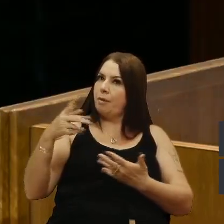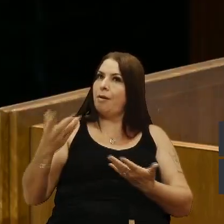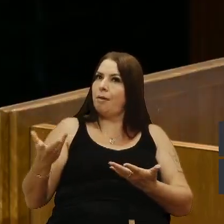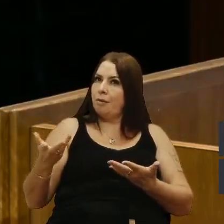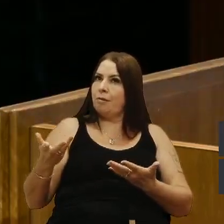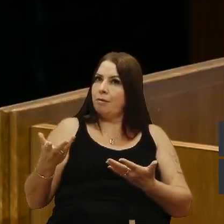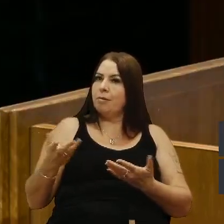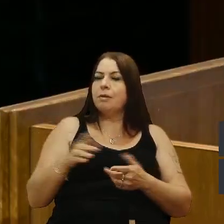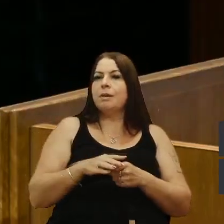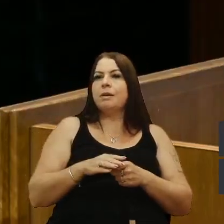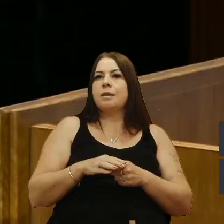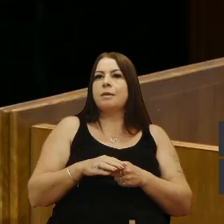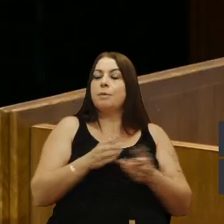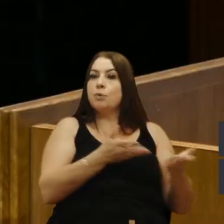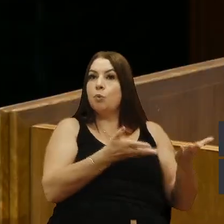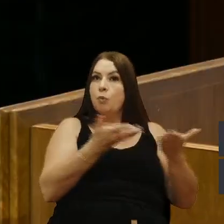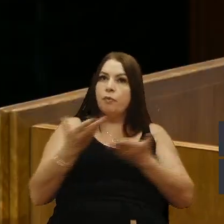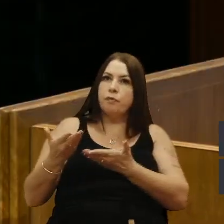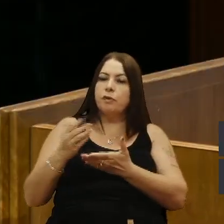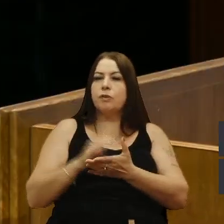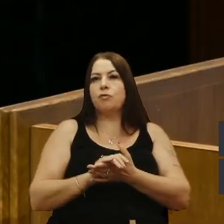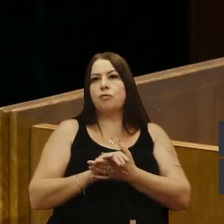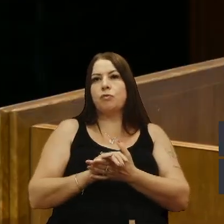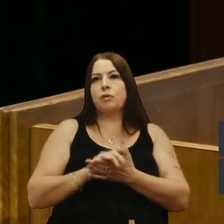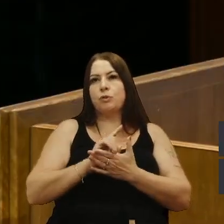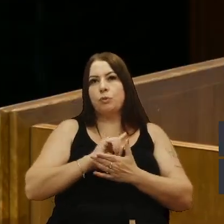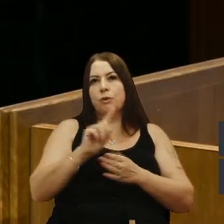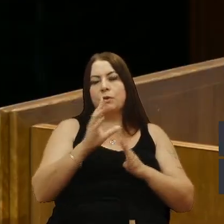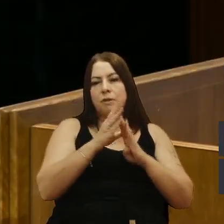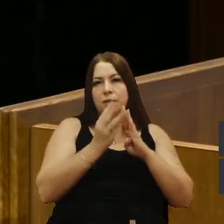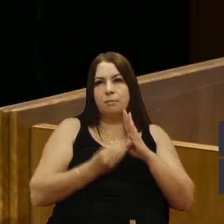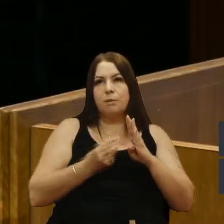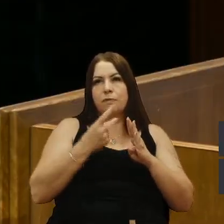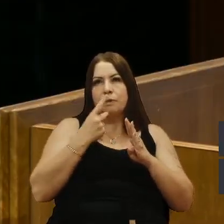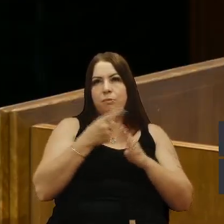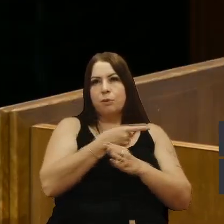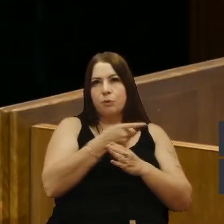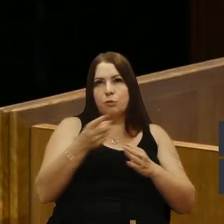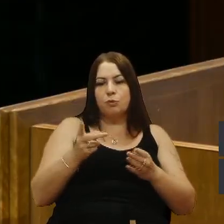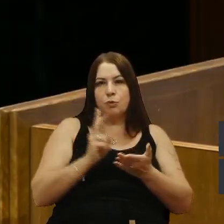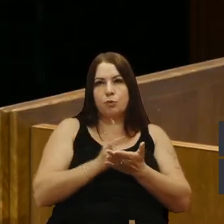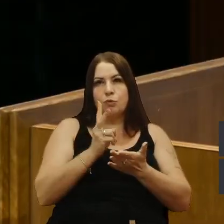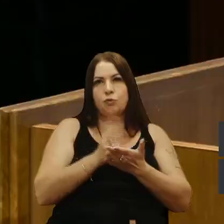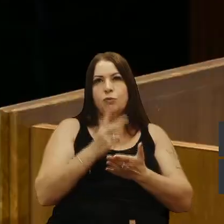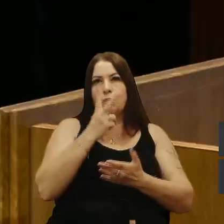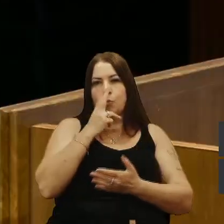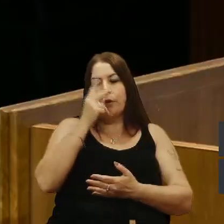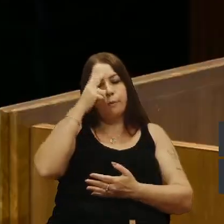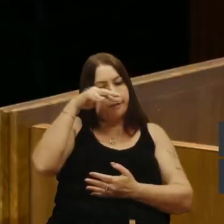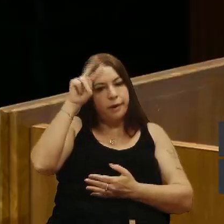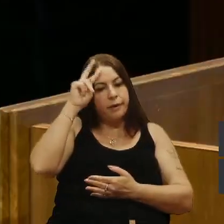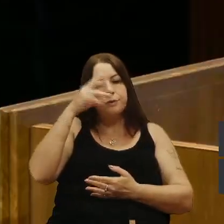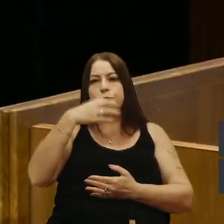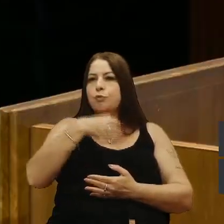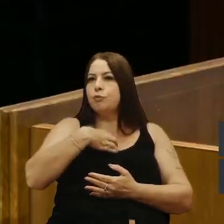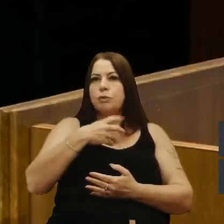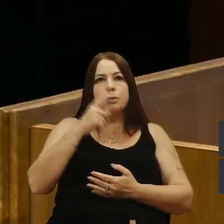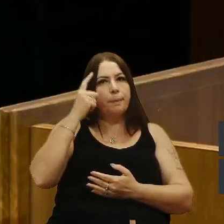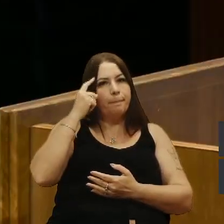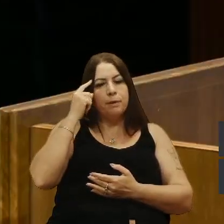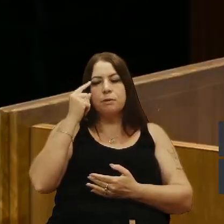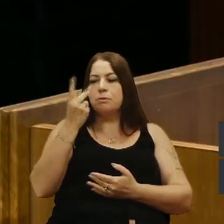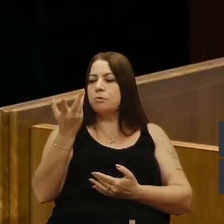né? Mas, a convite, estou indo ao SAMAI dizendo a todos: continuarei o mesmo Edson, da forma que eu penso,